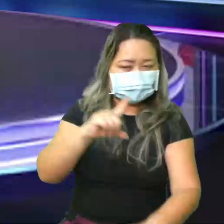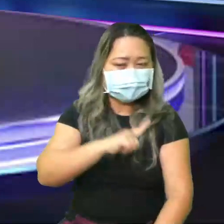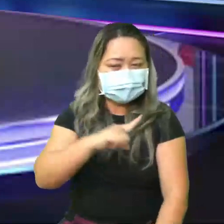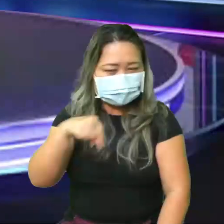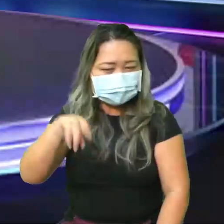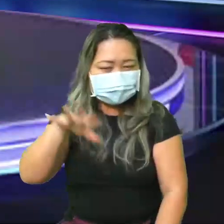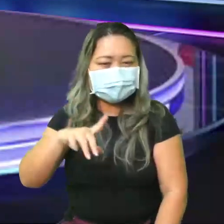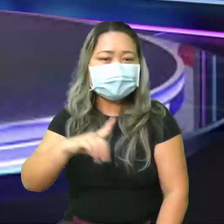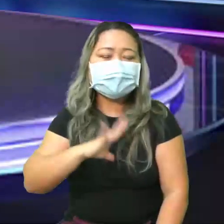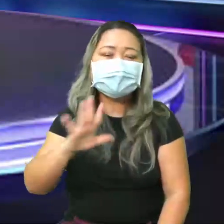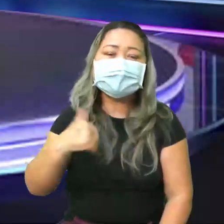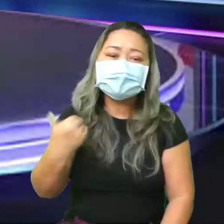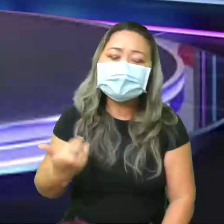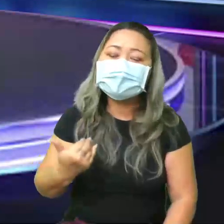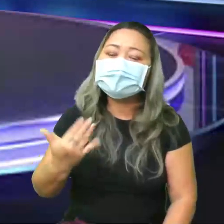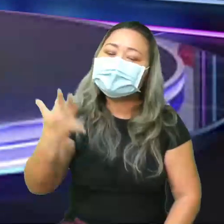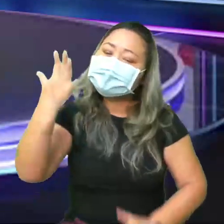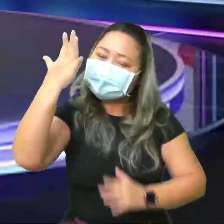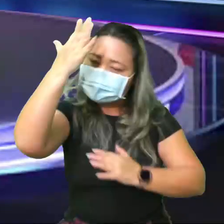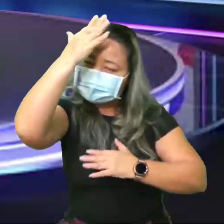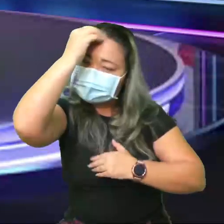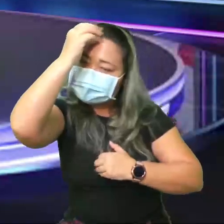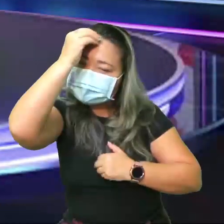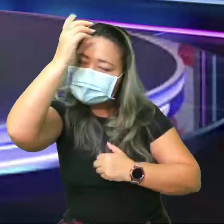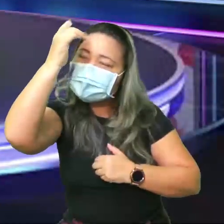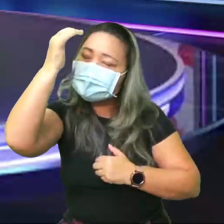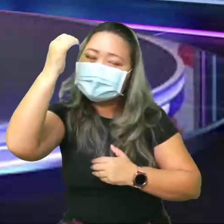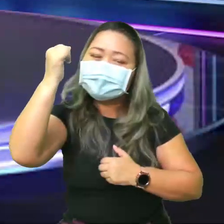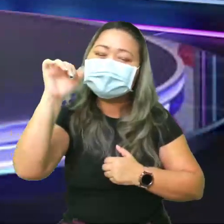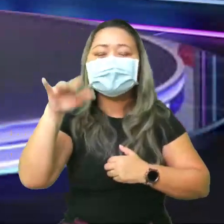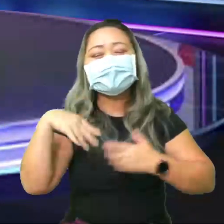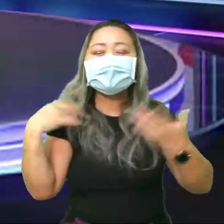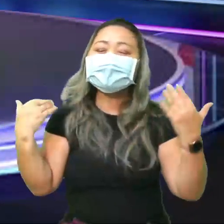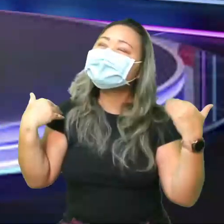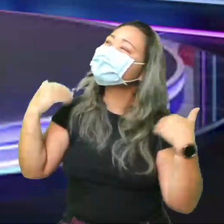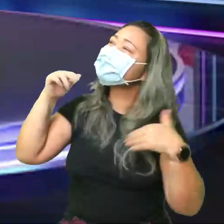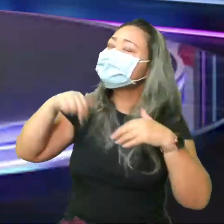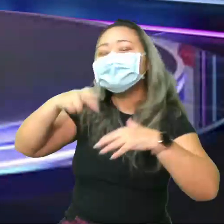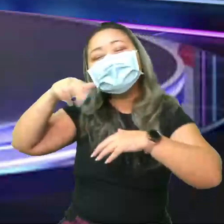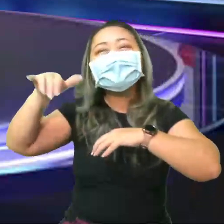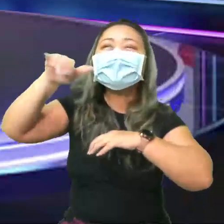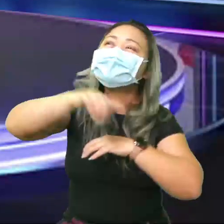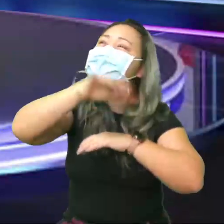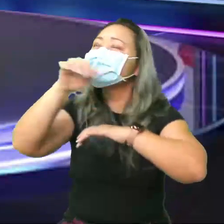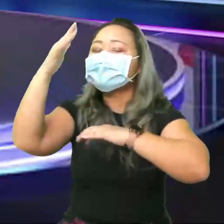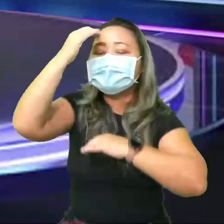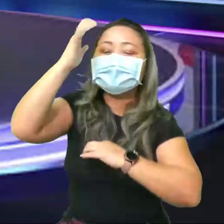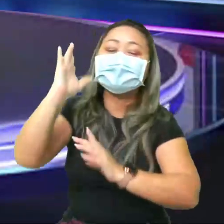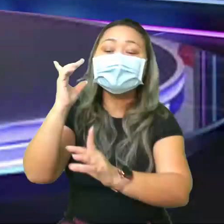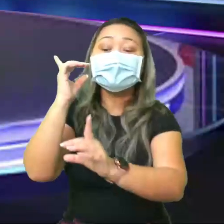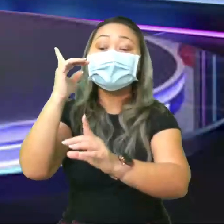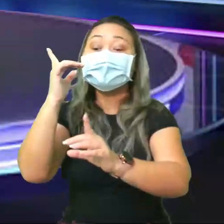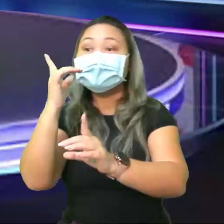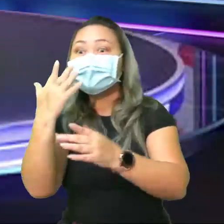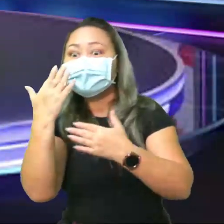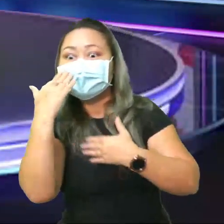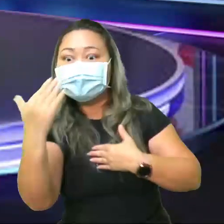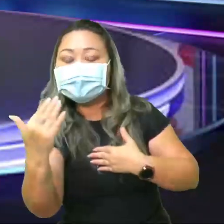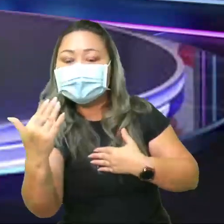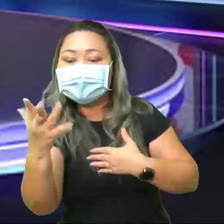de primatas, a gente viu vários saimiris, né? E a gente foi contando, a gente viu